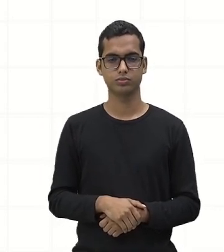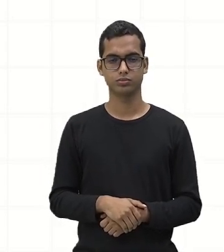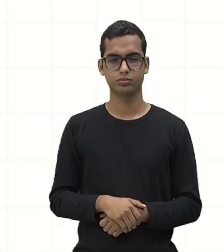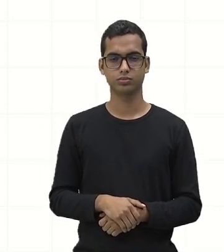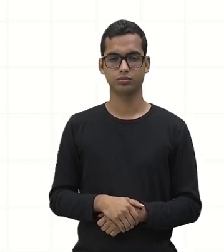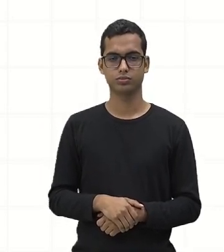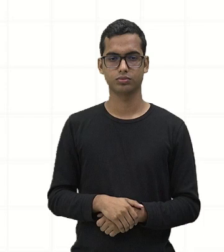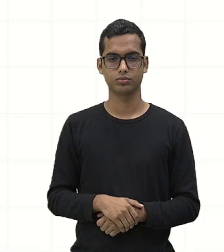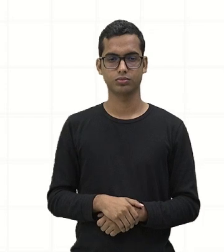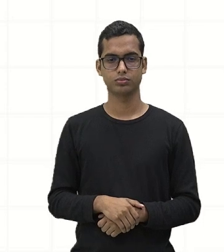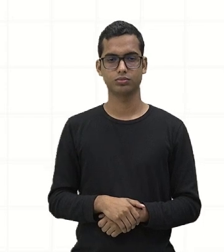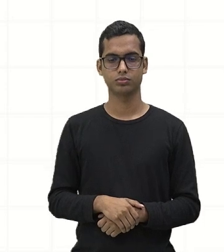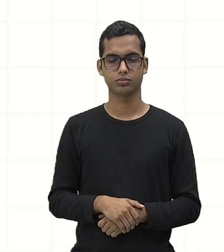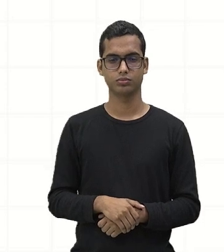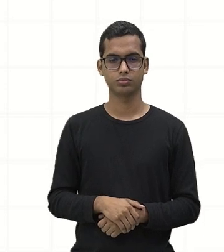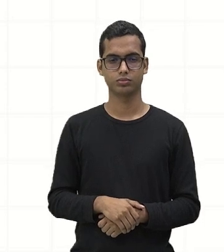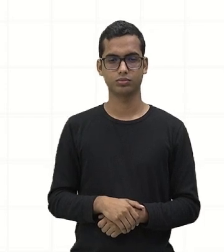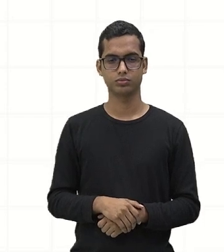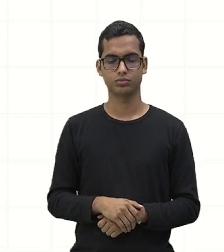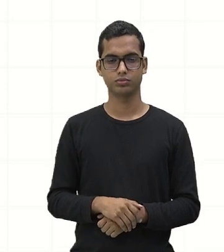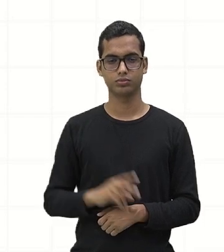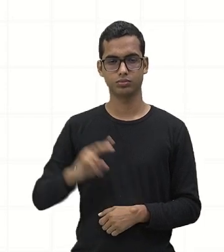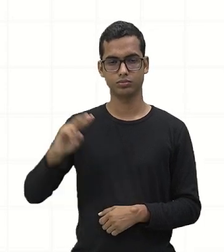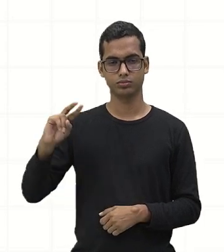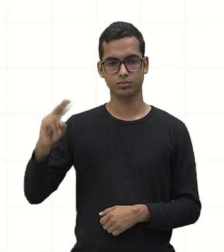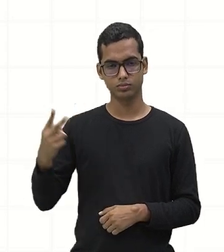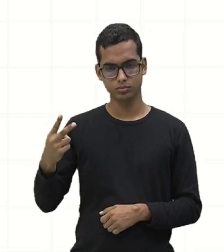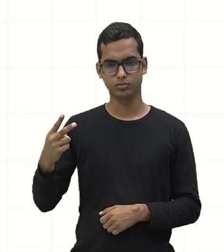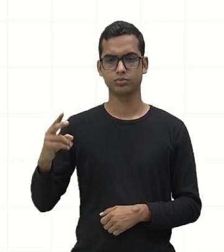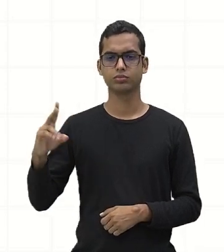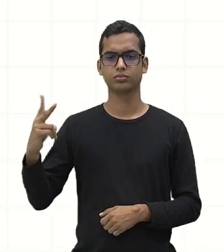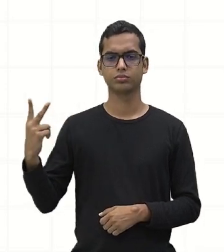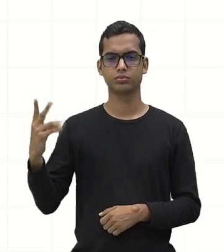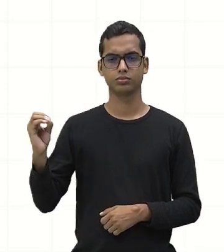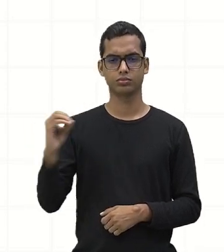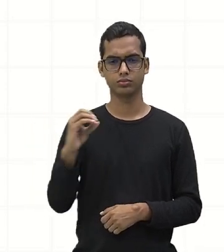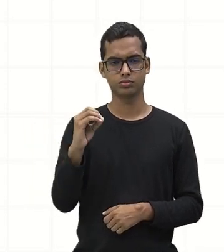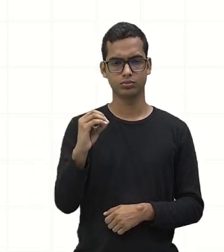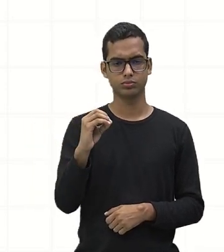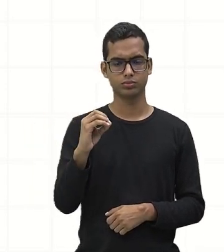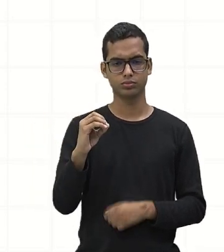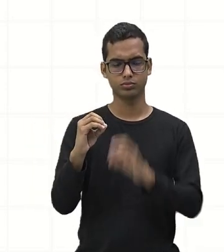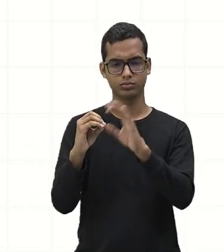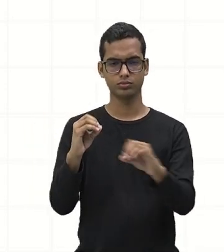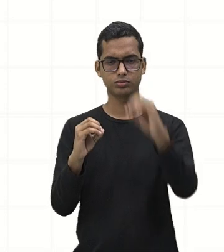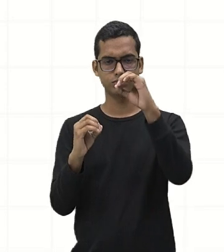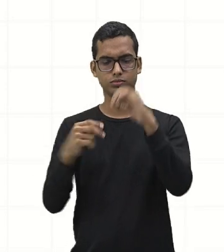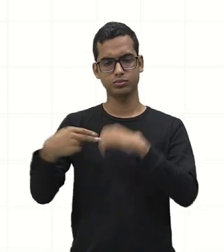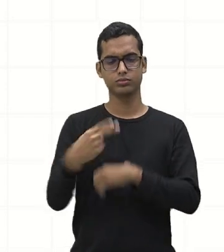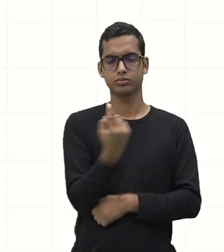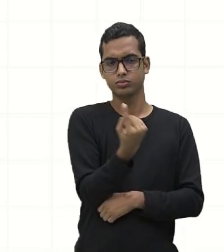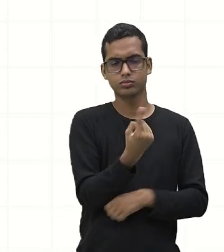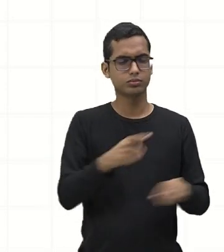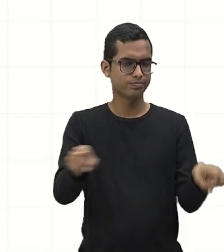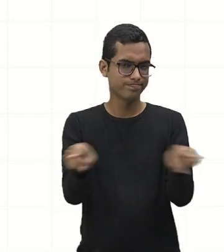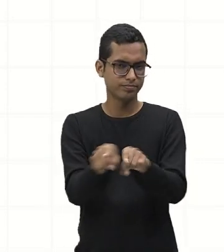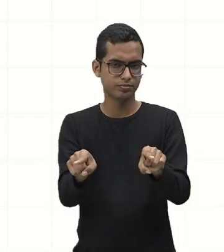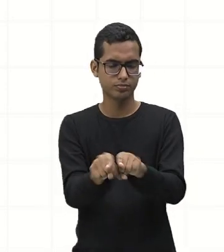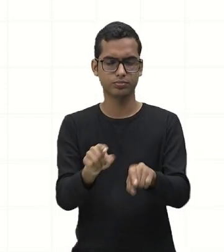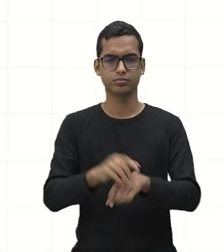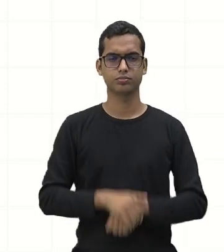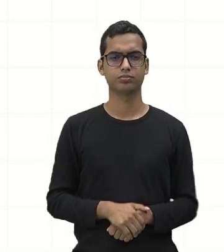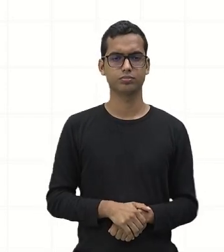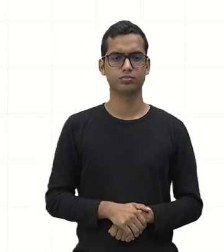2000 elevado a zero também vai dar 1. Tá bom? Então,